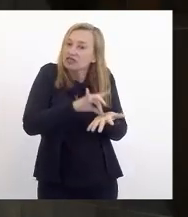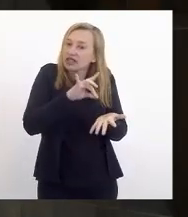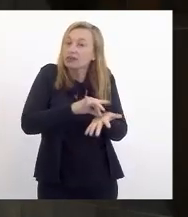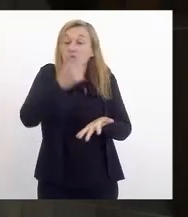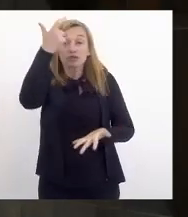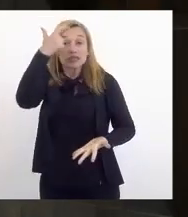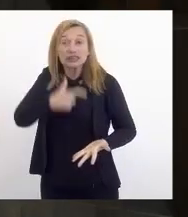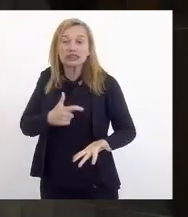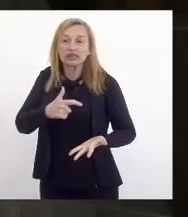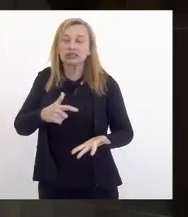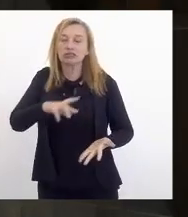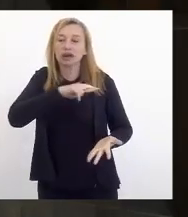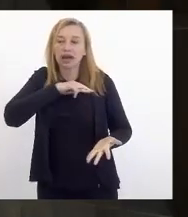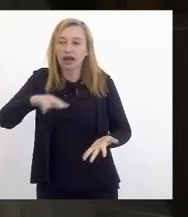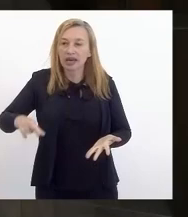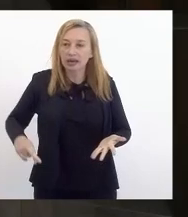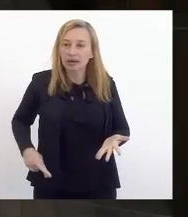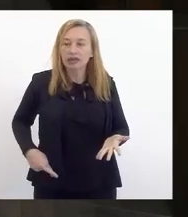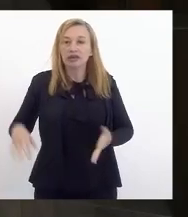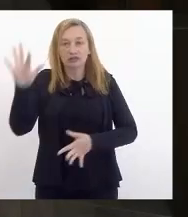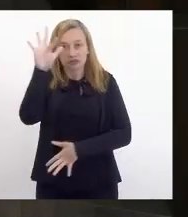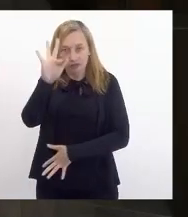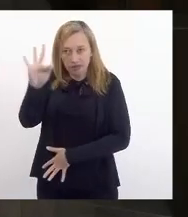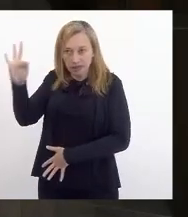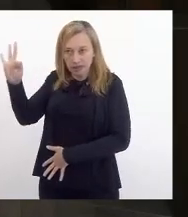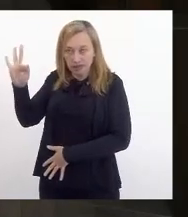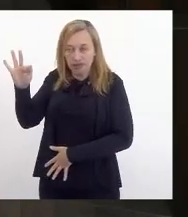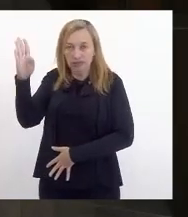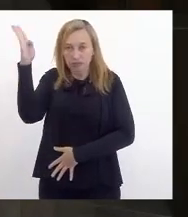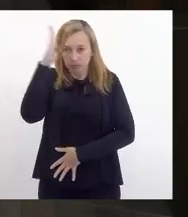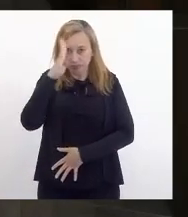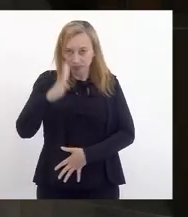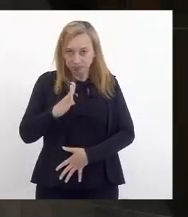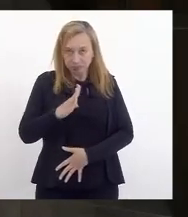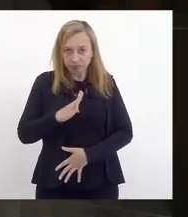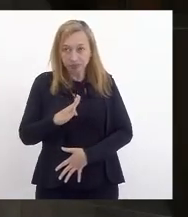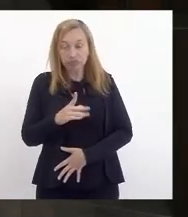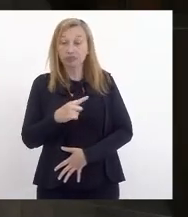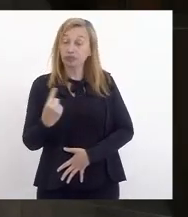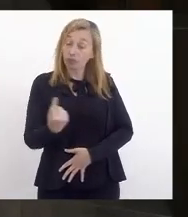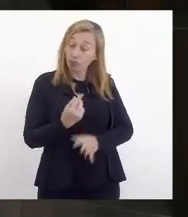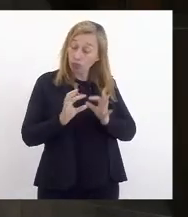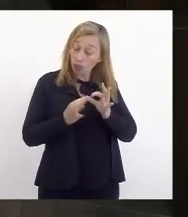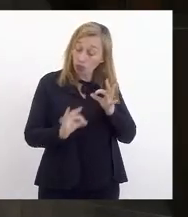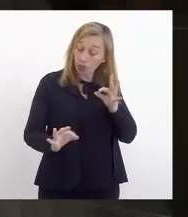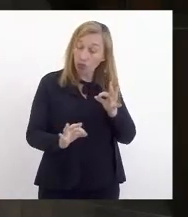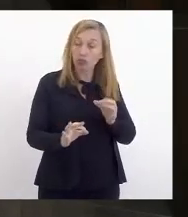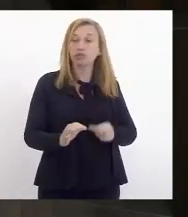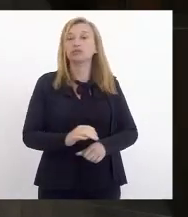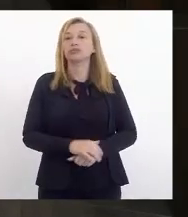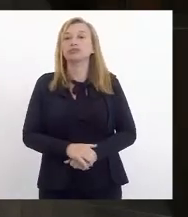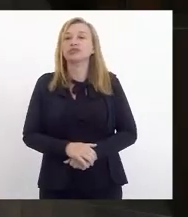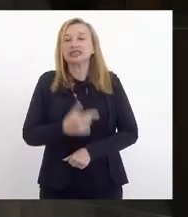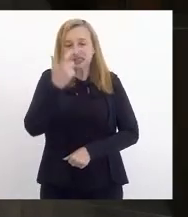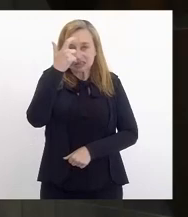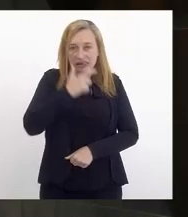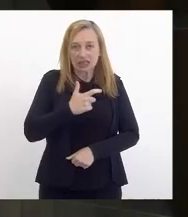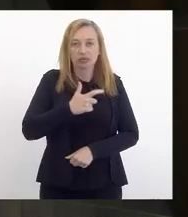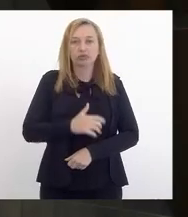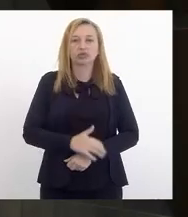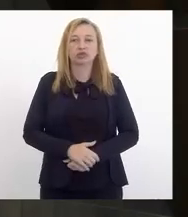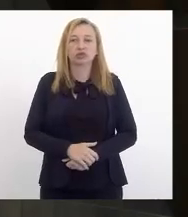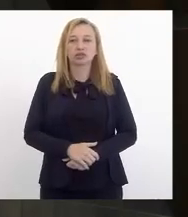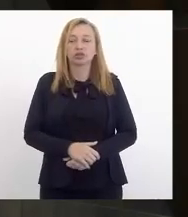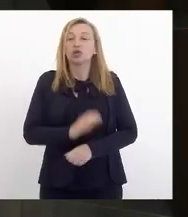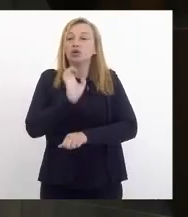sermos a República Federativa do Brasil. Estamos longe ainda de sermos